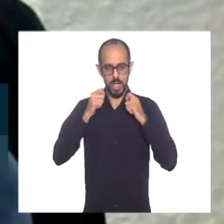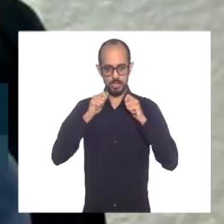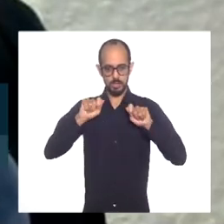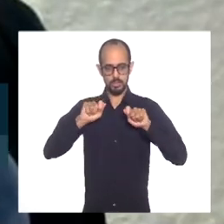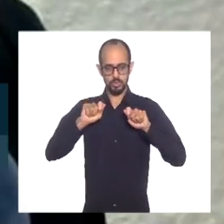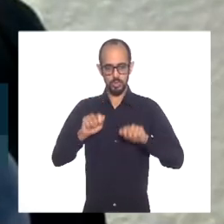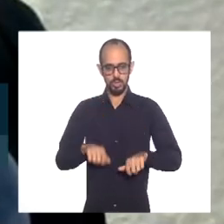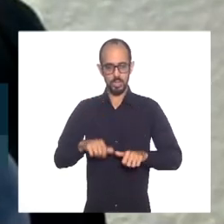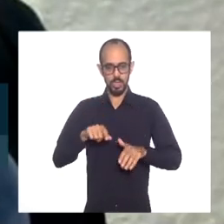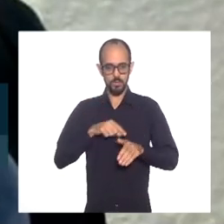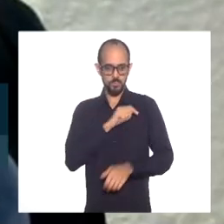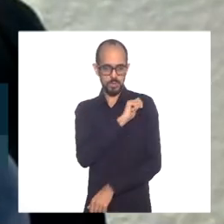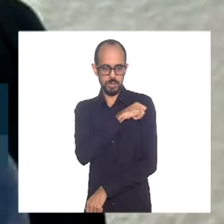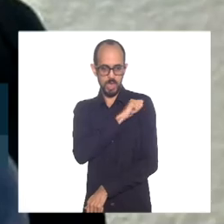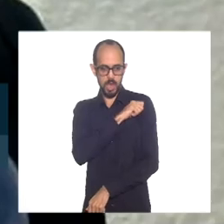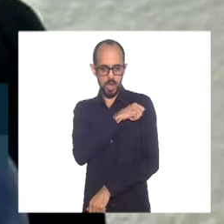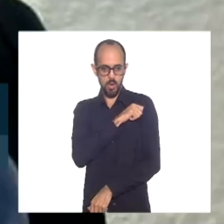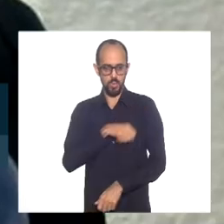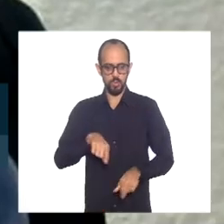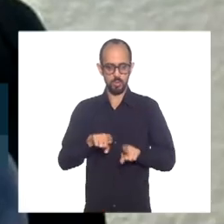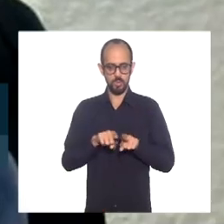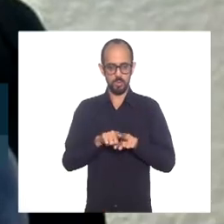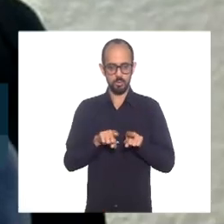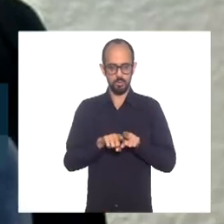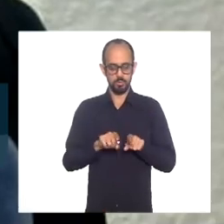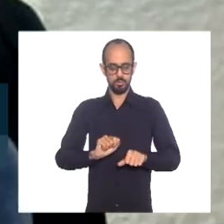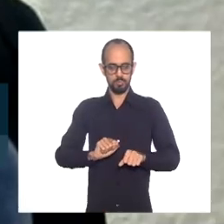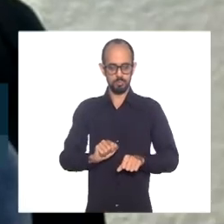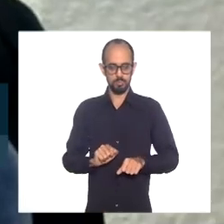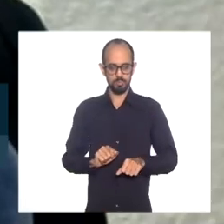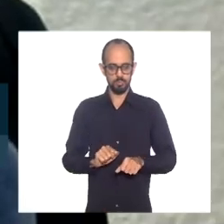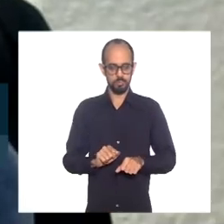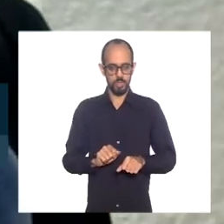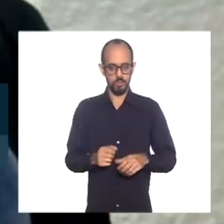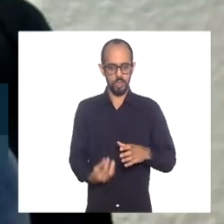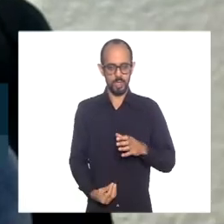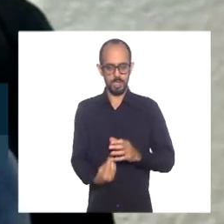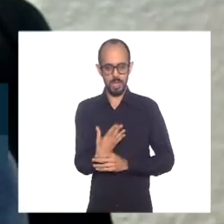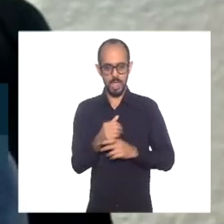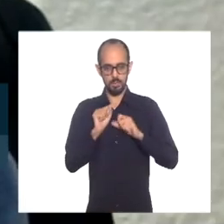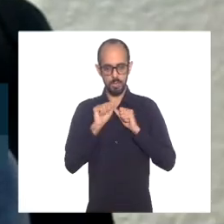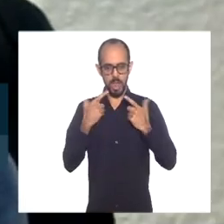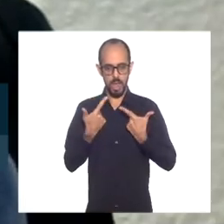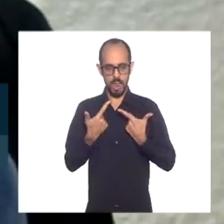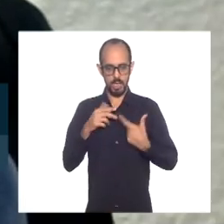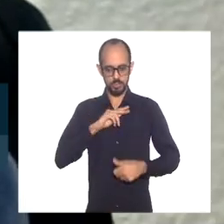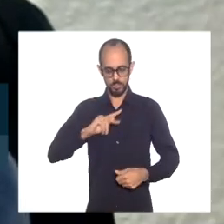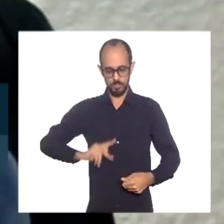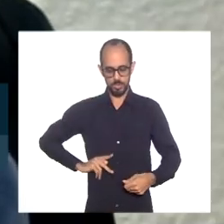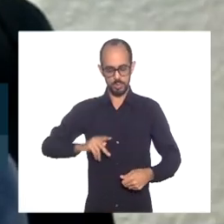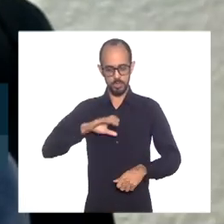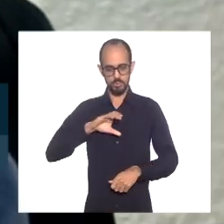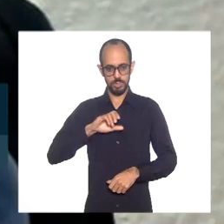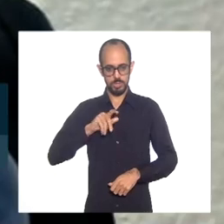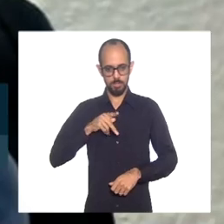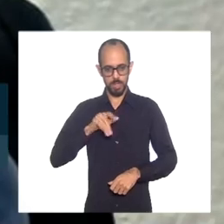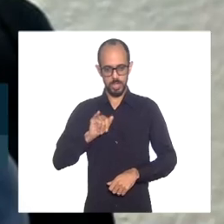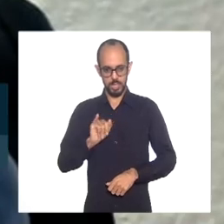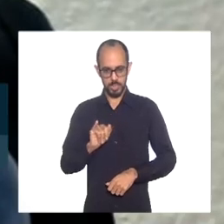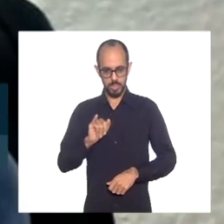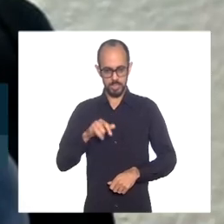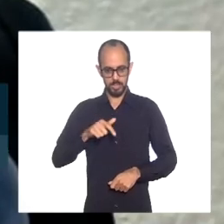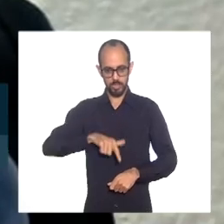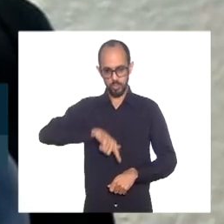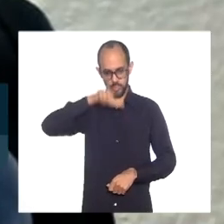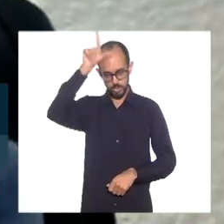Magda Chambriac, que foi diretora-geral da Agência Nacional do Petróleo, e foi criado pela LERJ, pelo presidente, uma CPI, que o nosso deputado